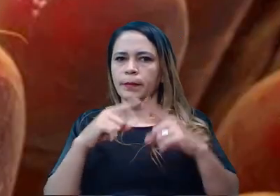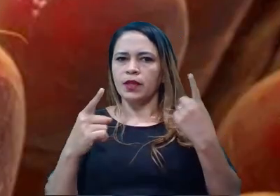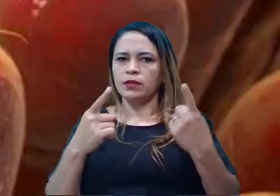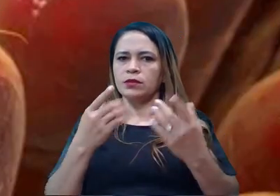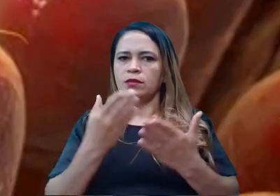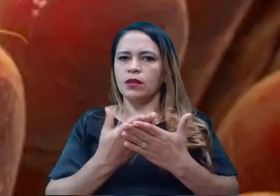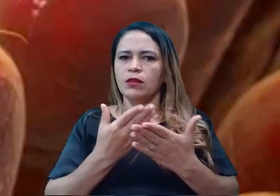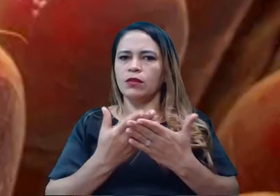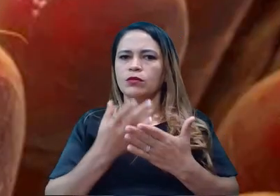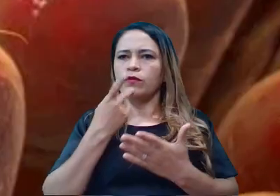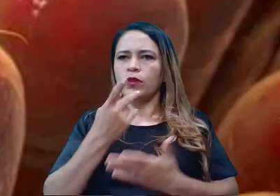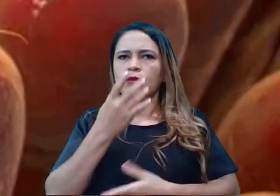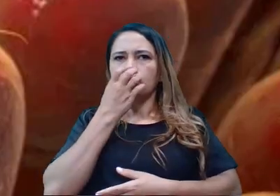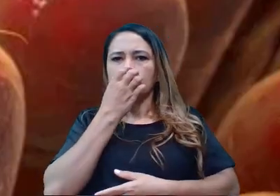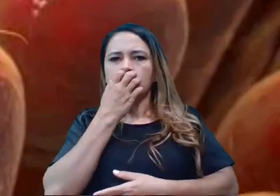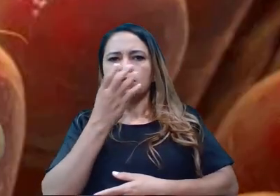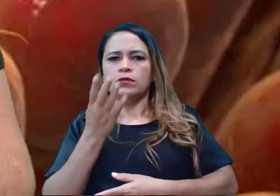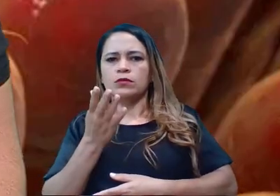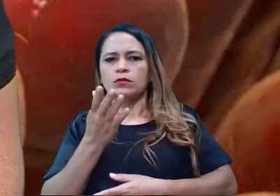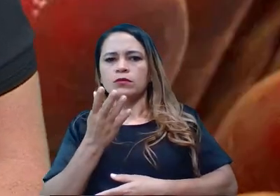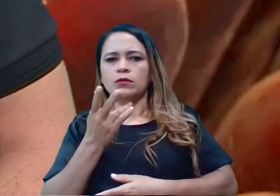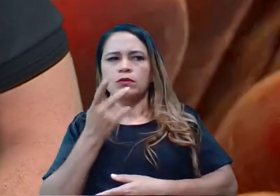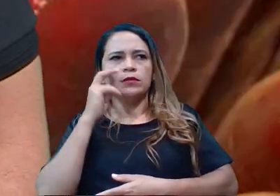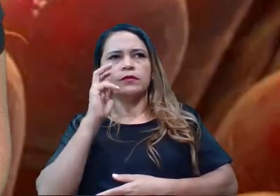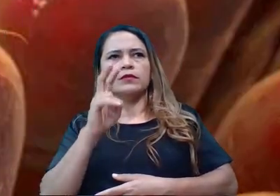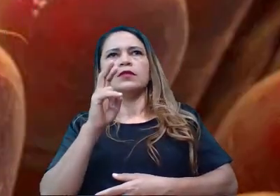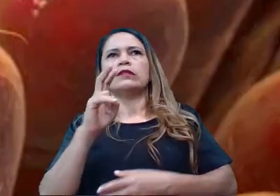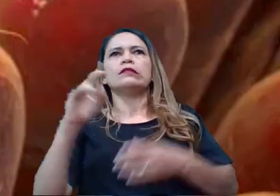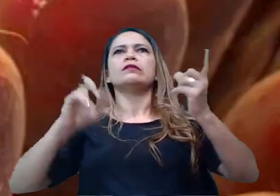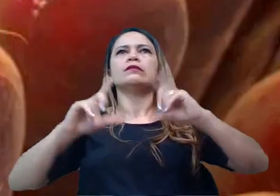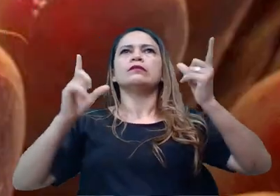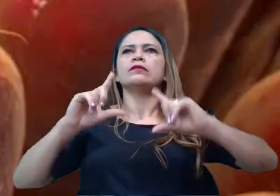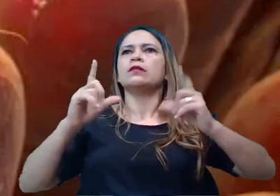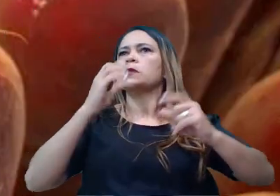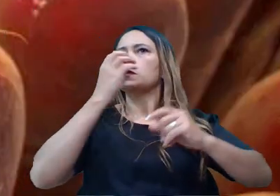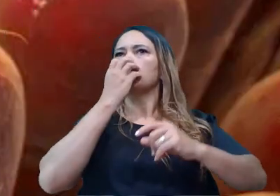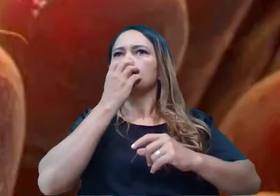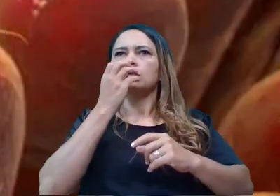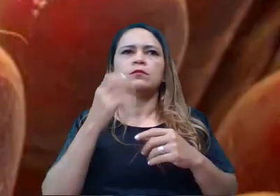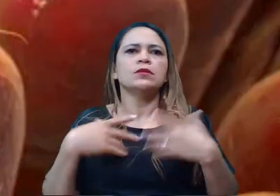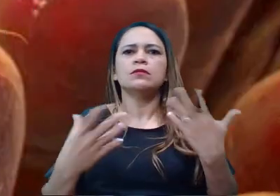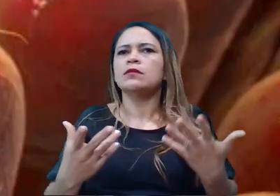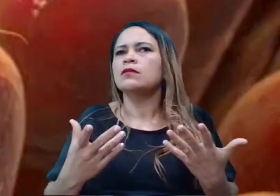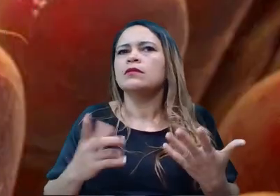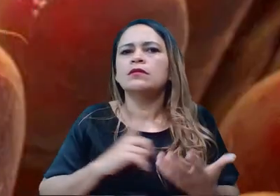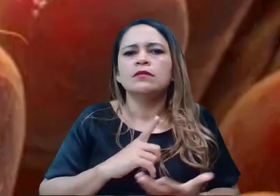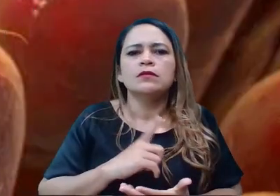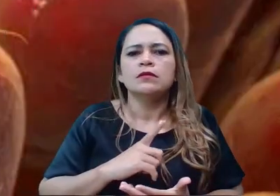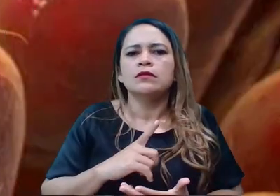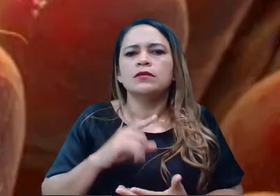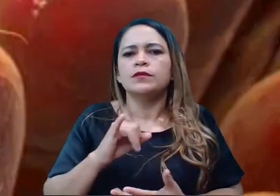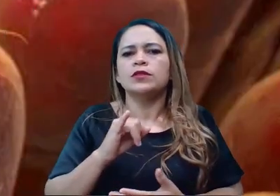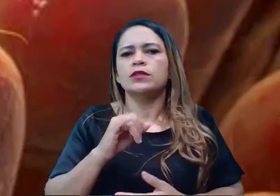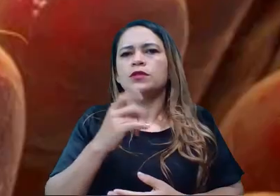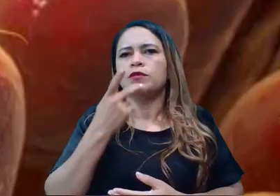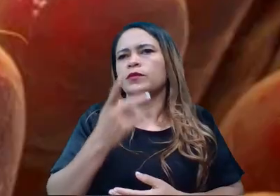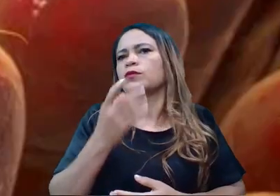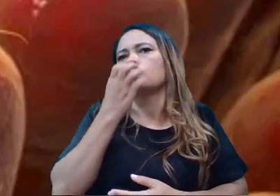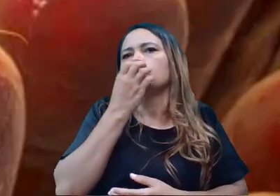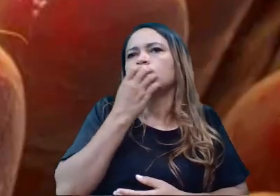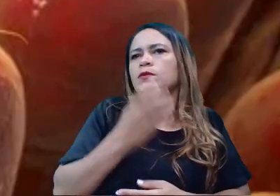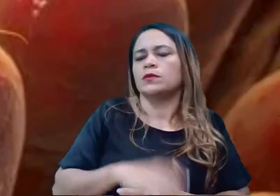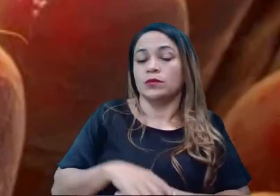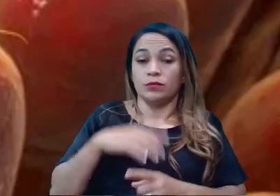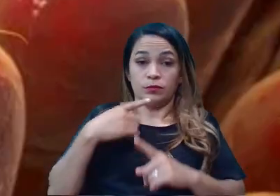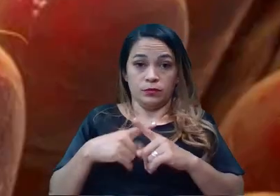você não falou nada sobre o cachorro. A gente escuta na televisão o tempo inteiro falando sobre o cachorro, mas o que o cachorro tem a ver se você nem citou o cachorro? É porque